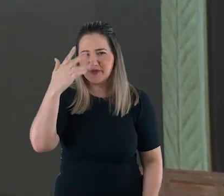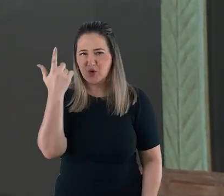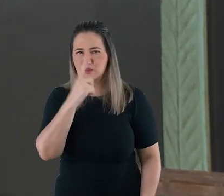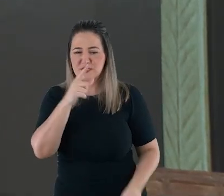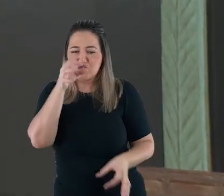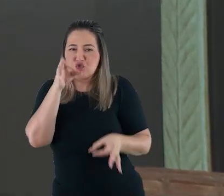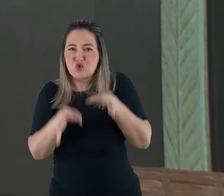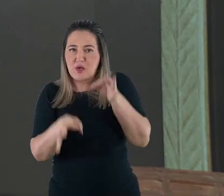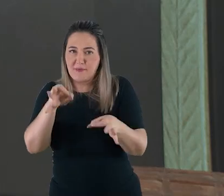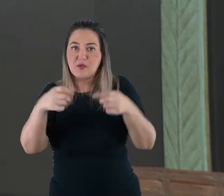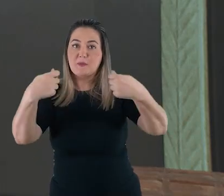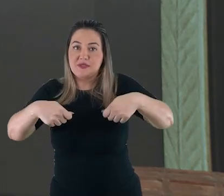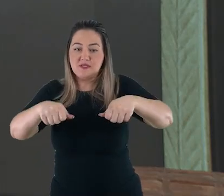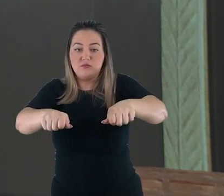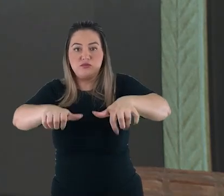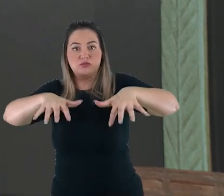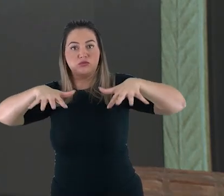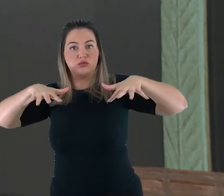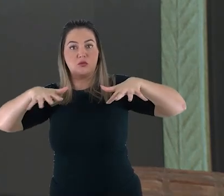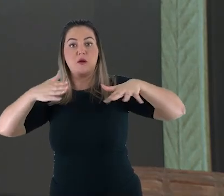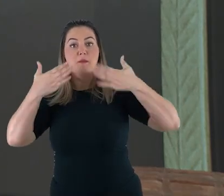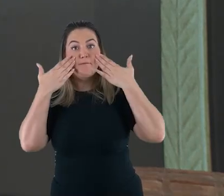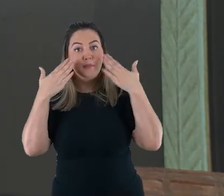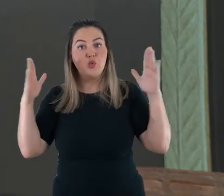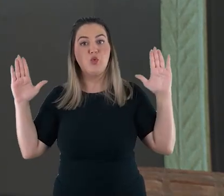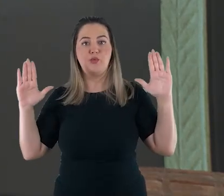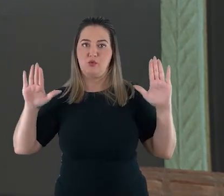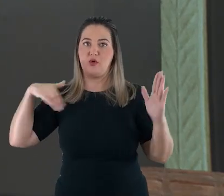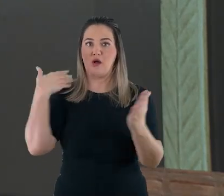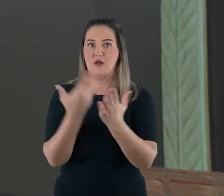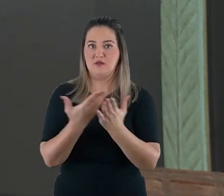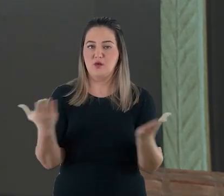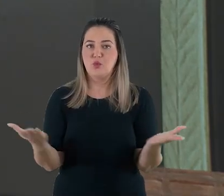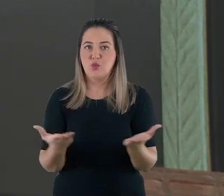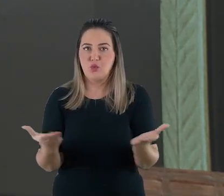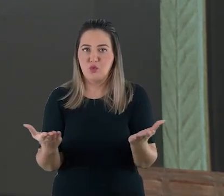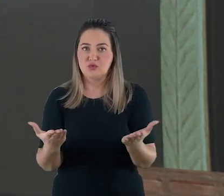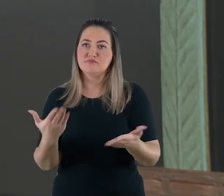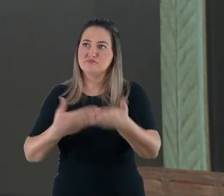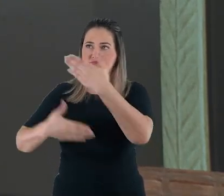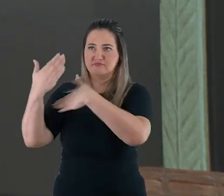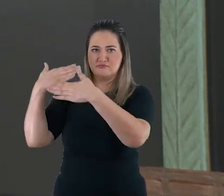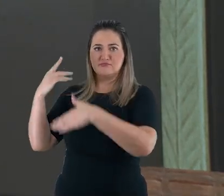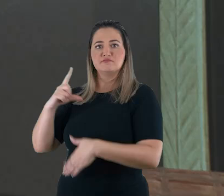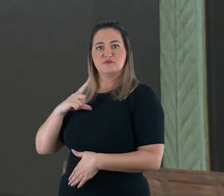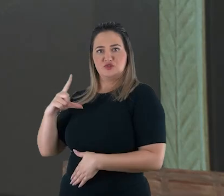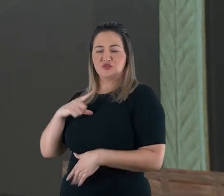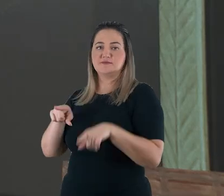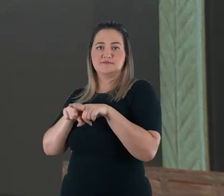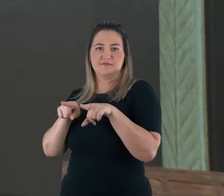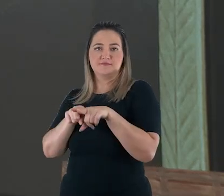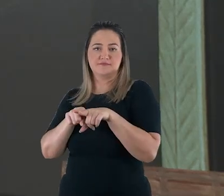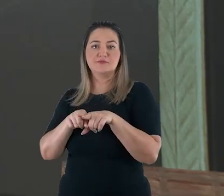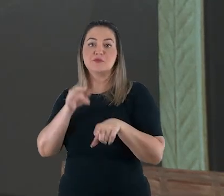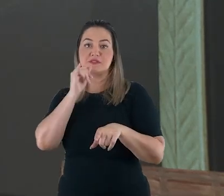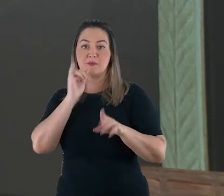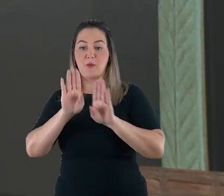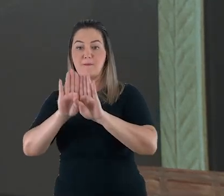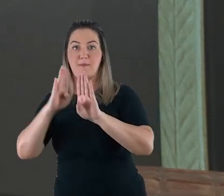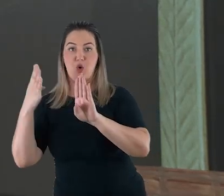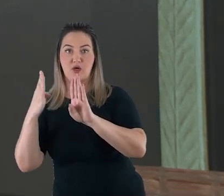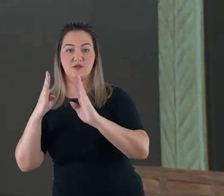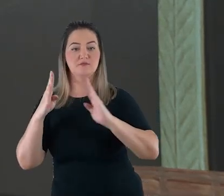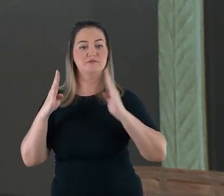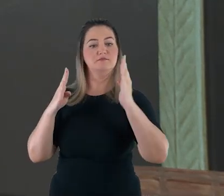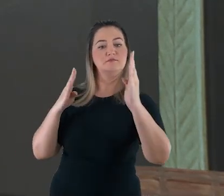tem que ocorrer num lugar público. E assim o é até os dias de hoje, e também era no passado, porque aqui, entre essas duas